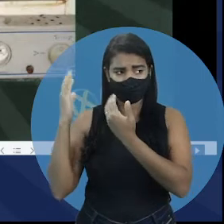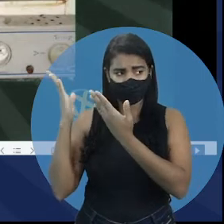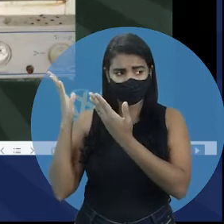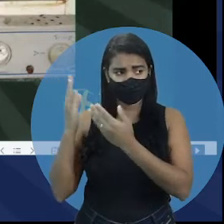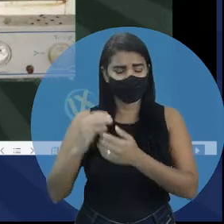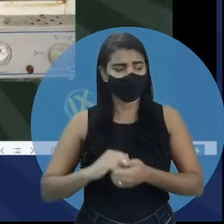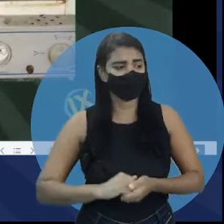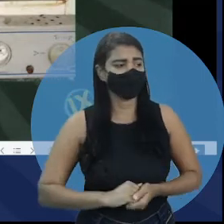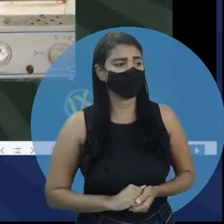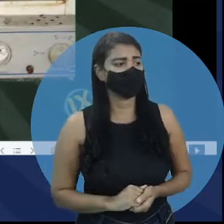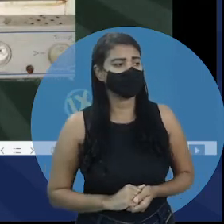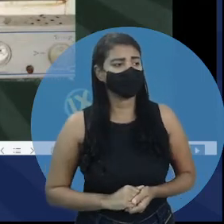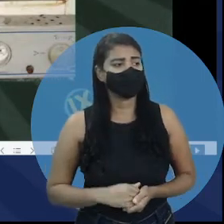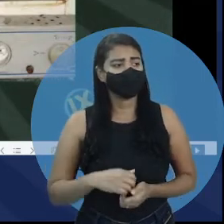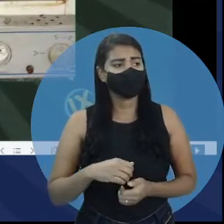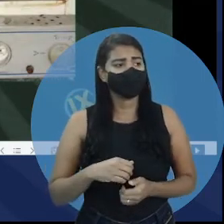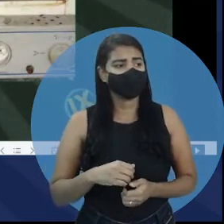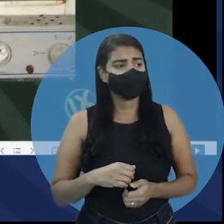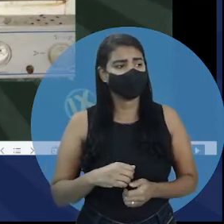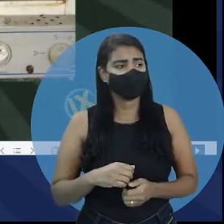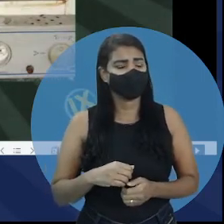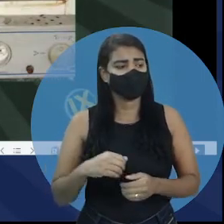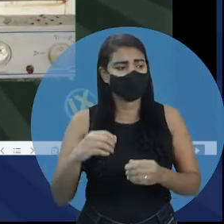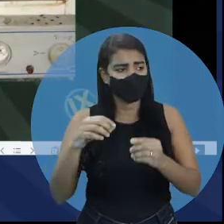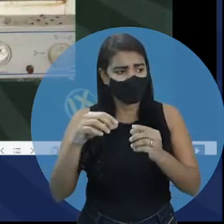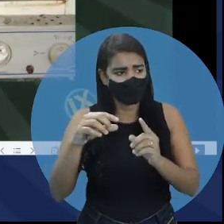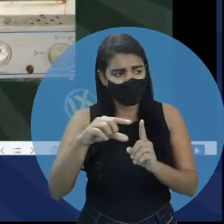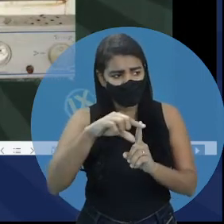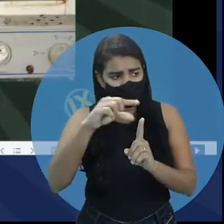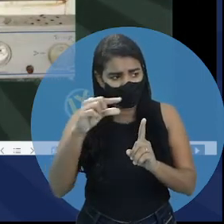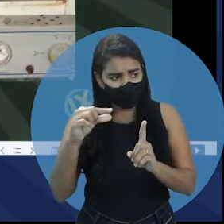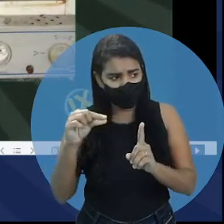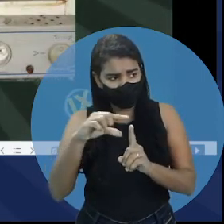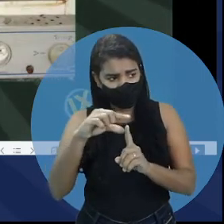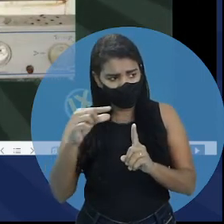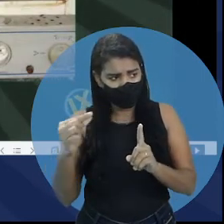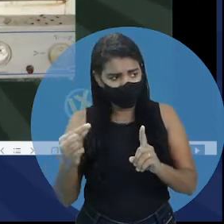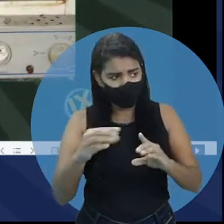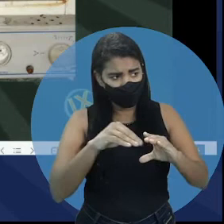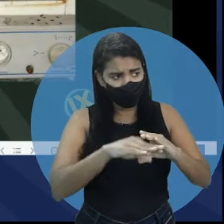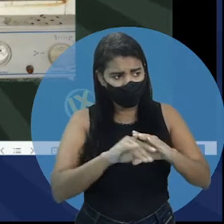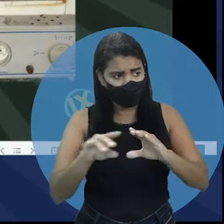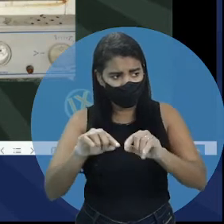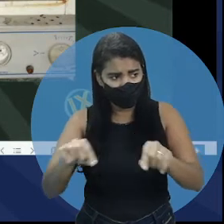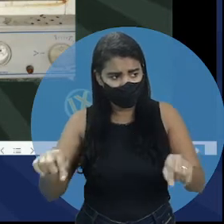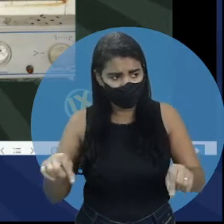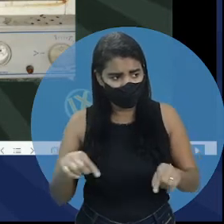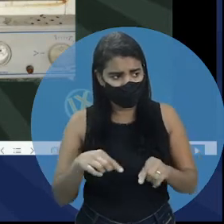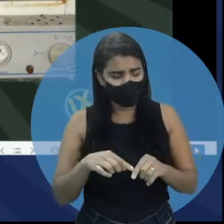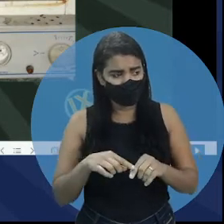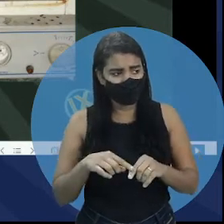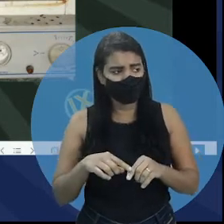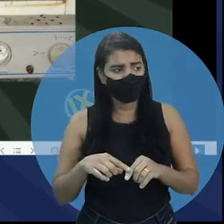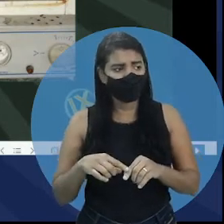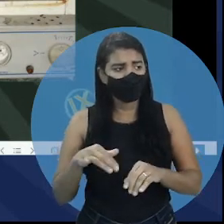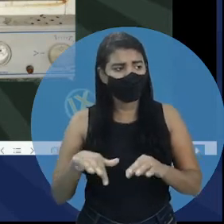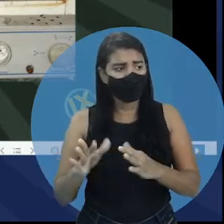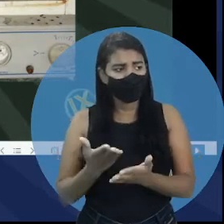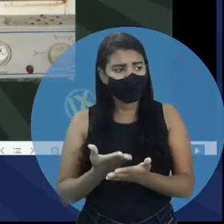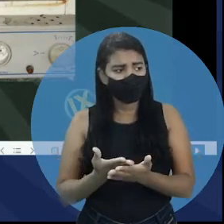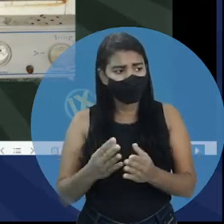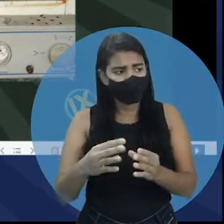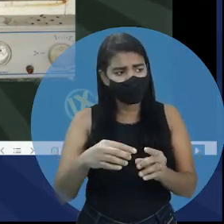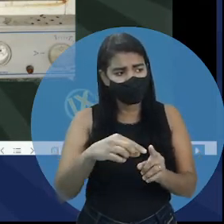Então, a primeira coisa que a gente fez foi coletar as folhas dessas plantas e colocar em estufa no nosso laboratório. E aí essas folhas elas ficaram